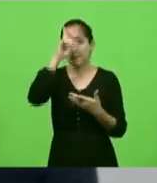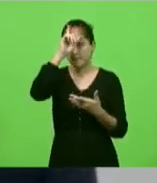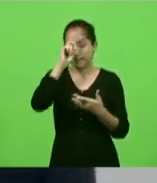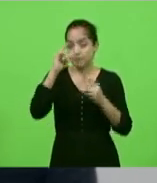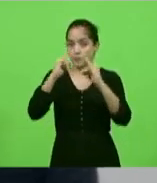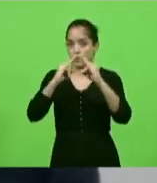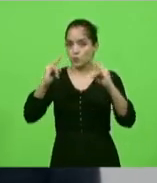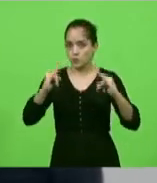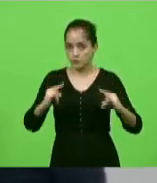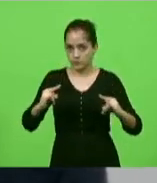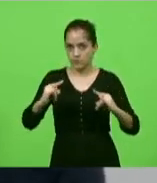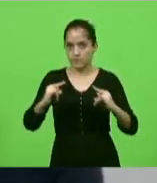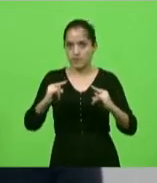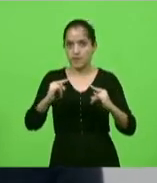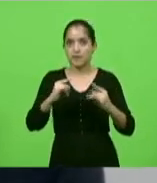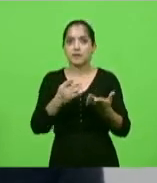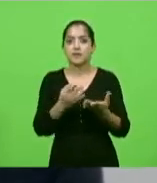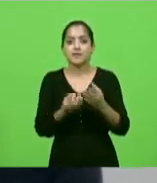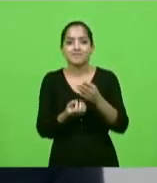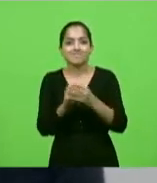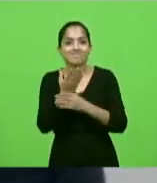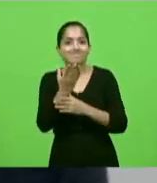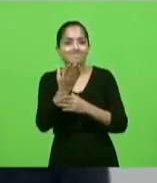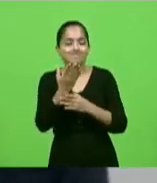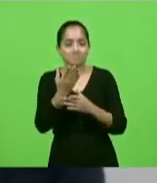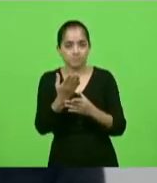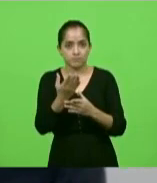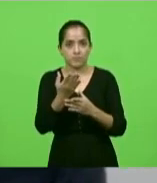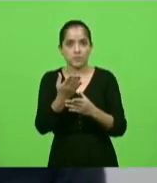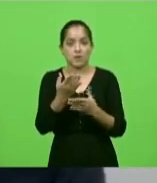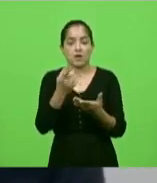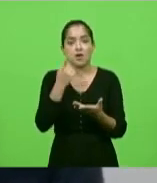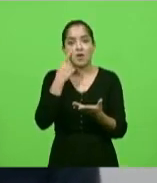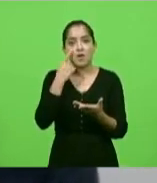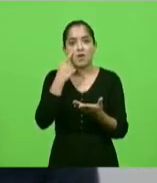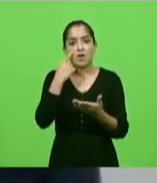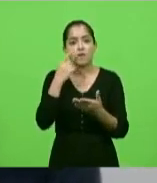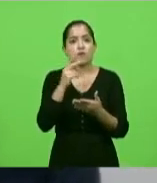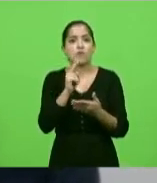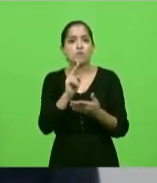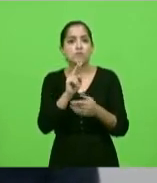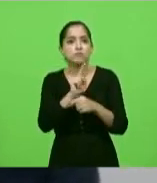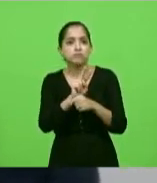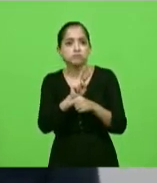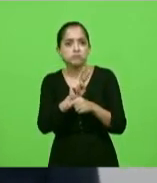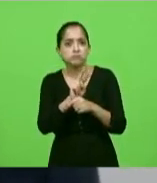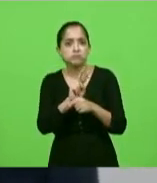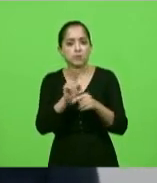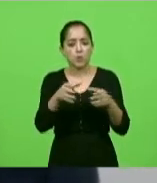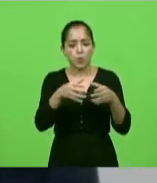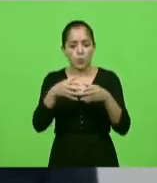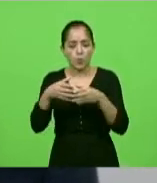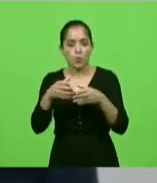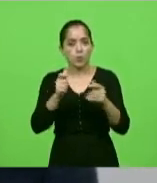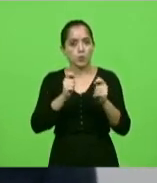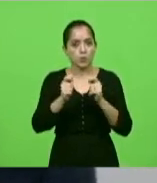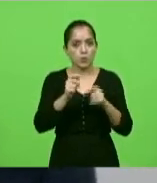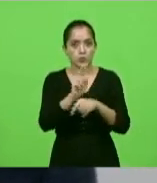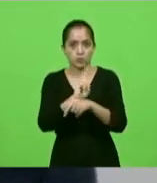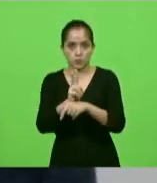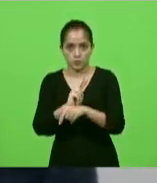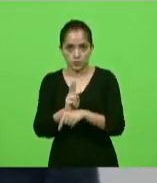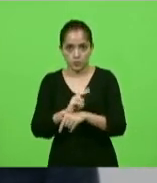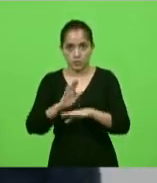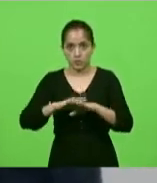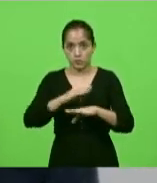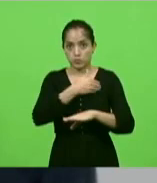campanha, desde seu nascedouro, houve um acompanhamento pelos órgãos e instituições de controle e fiscalização do